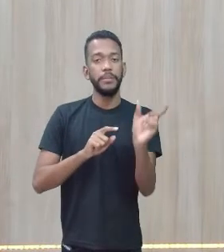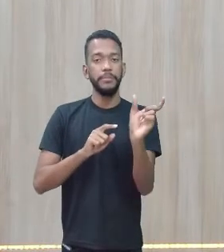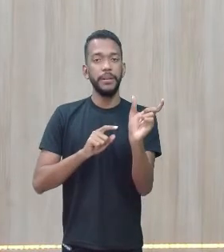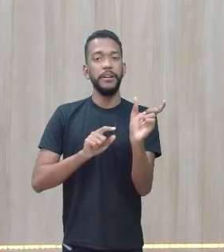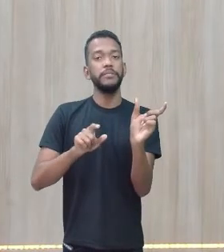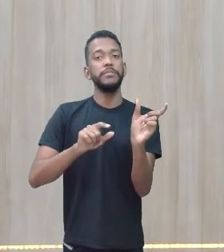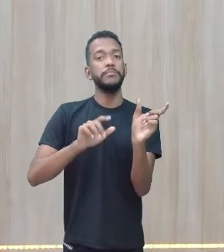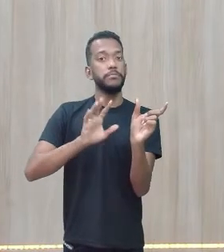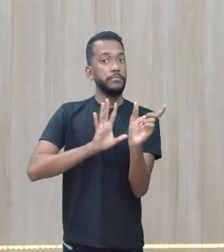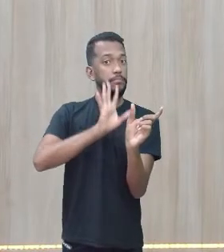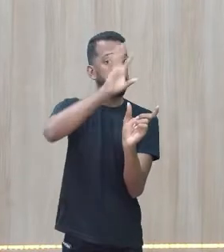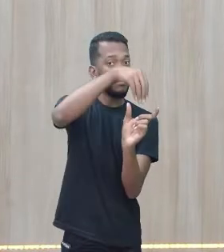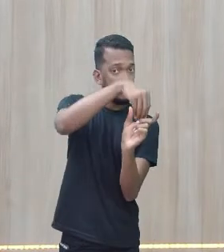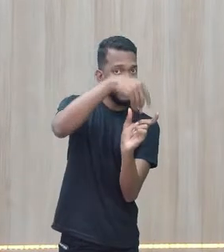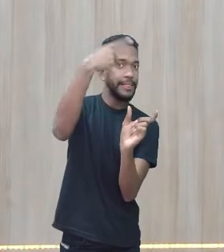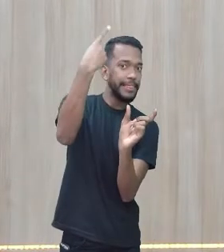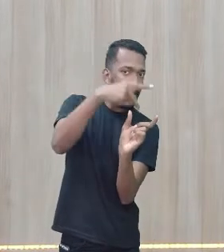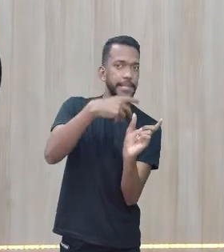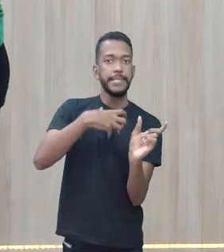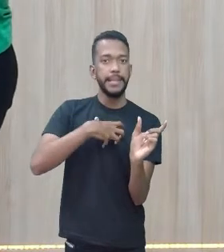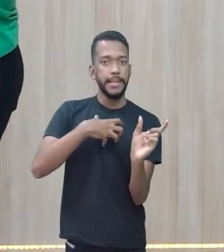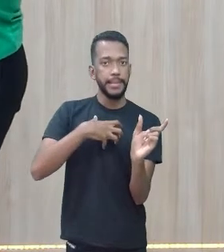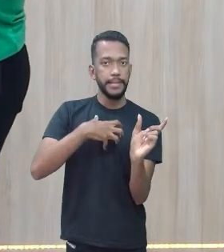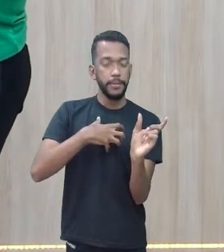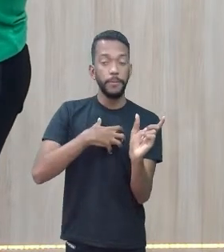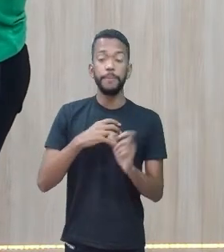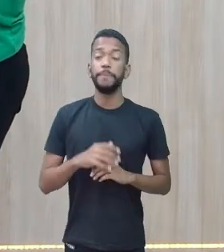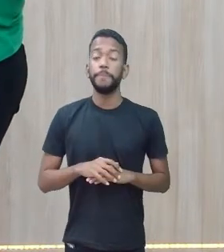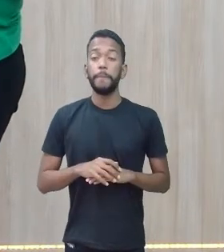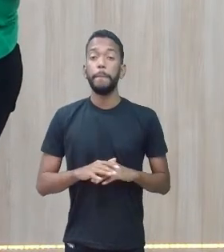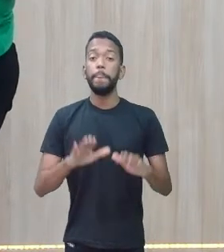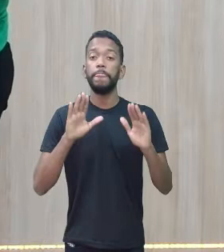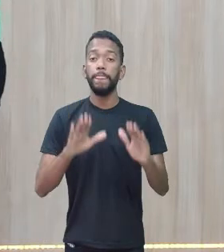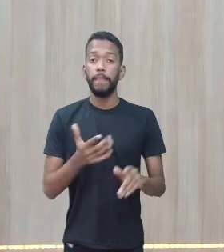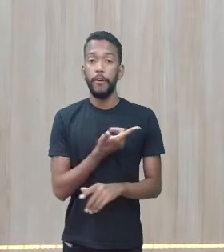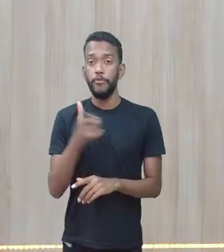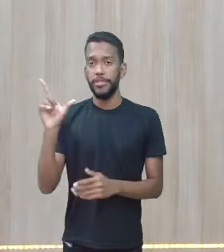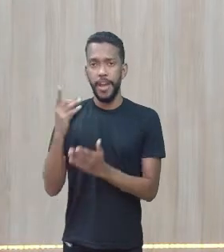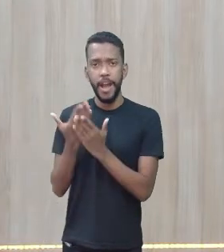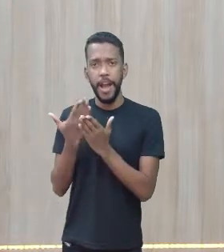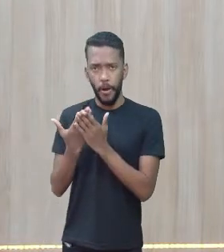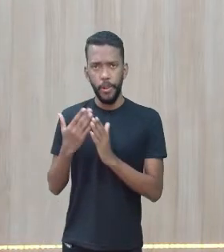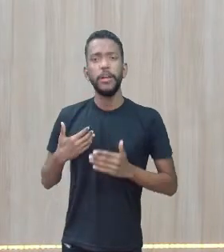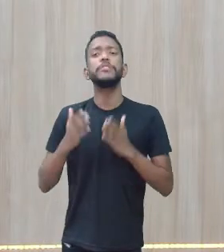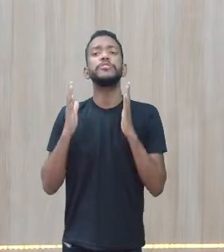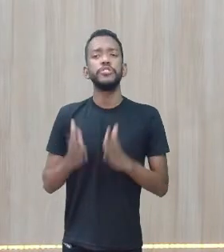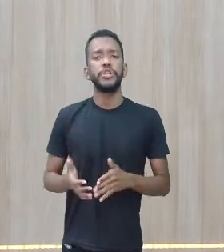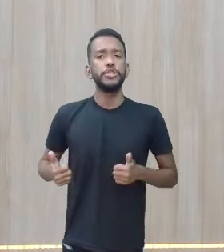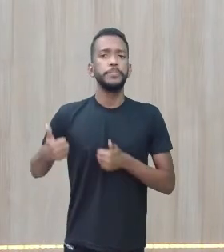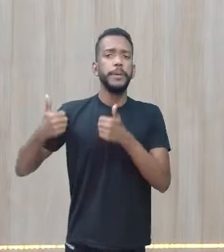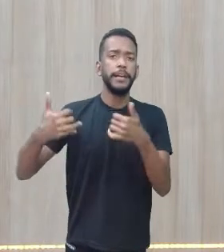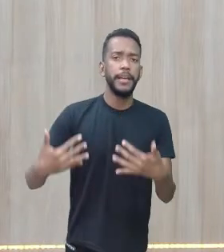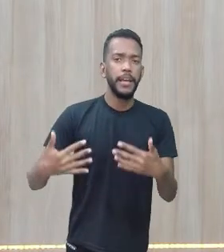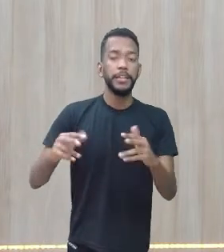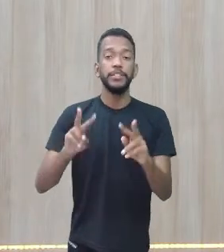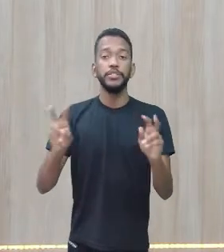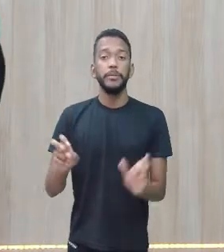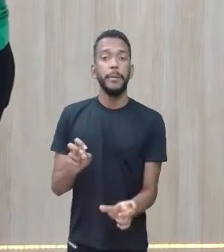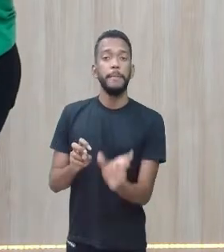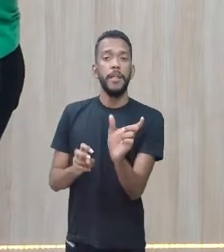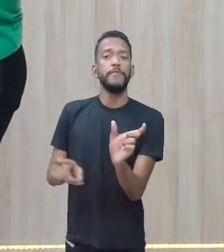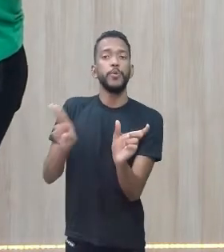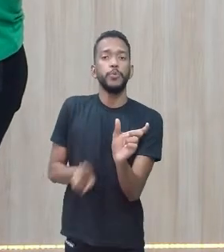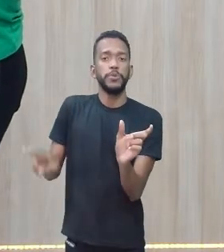que diz respeito ao seu sentido. E em uma outra aula, eu falei com vocês sobre uma palavra muito usada